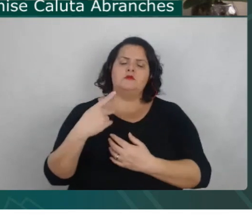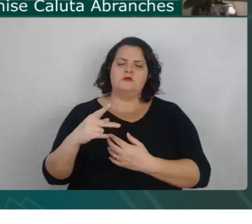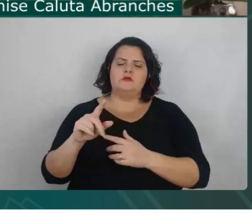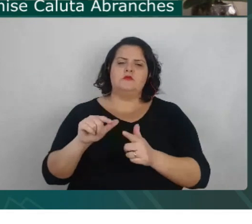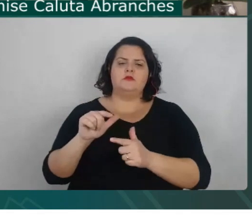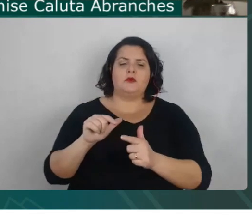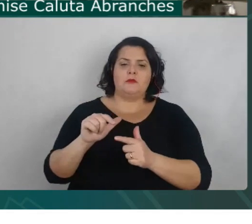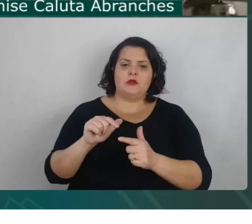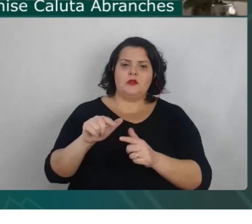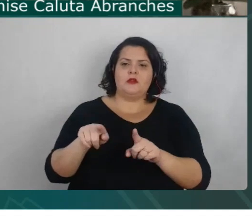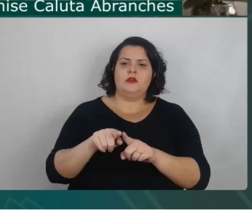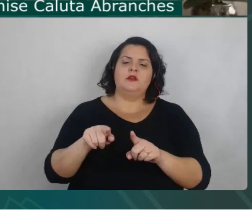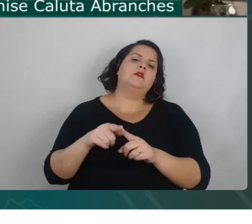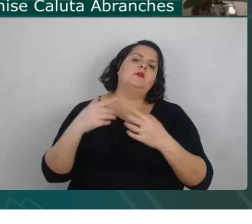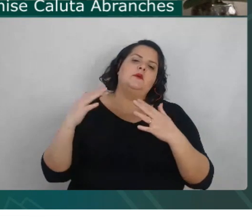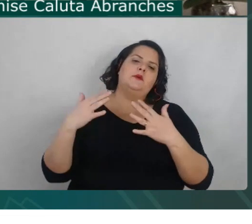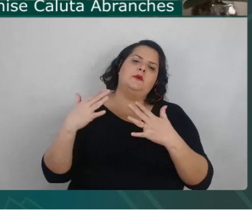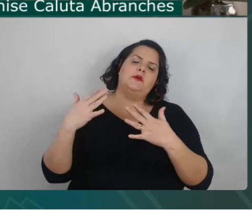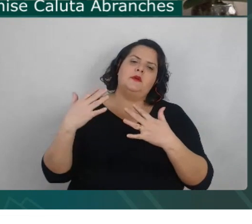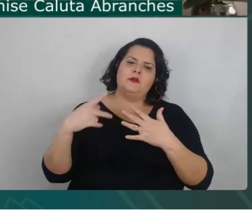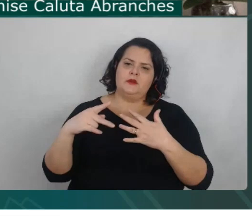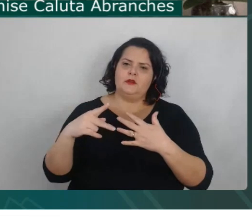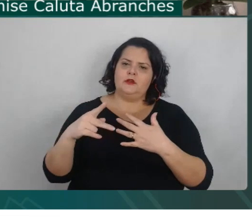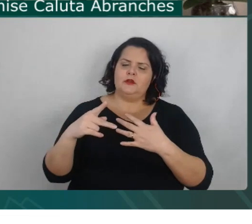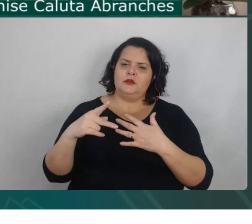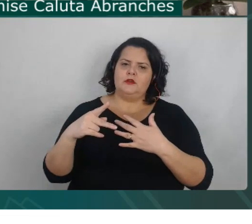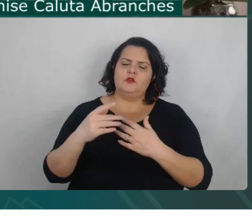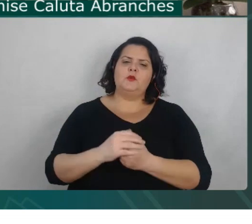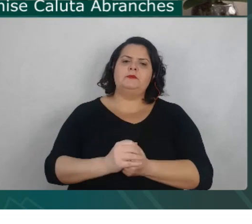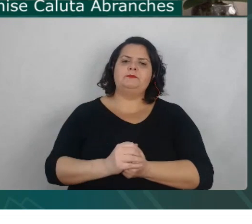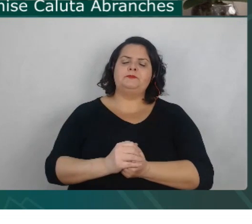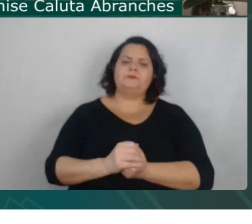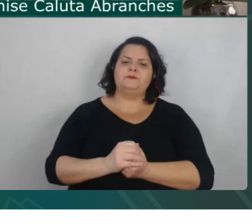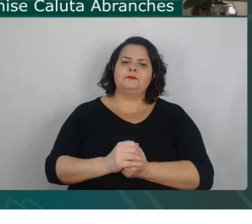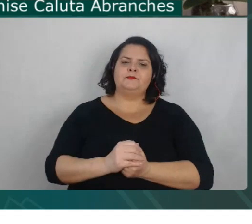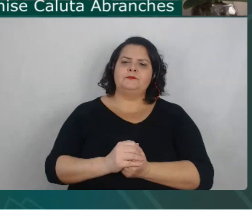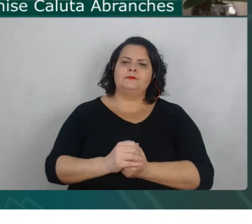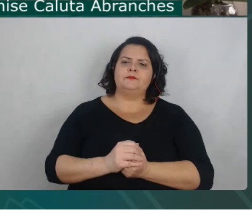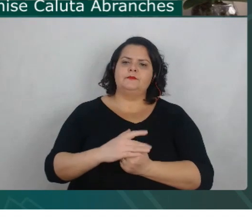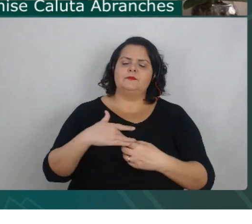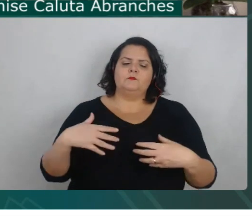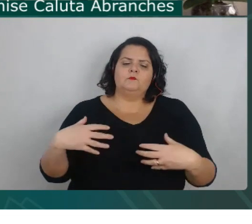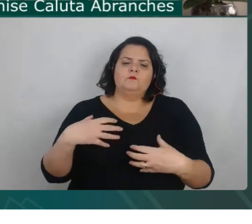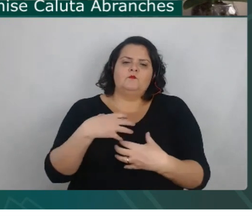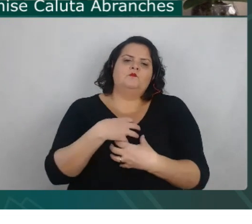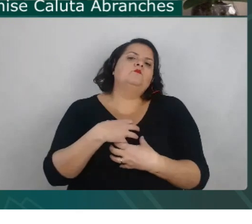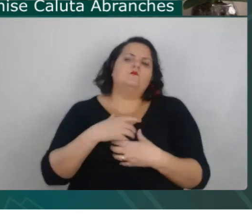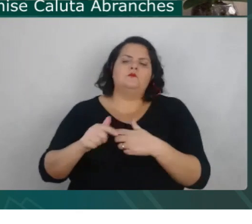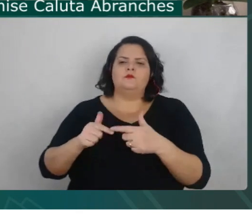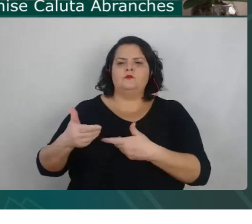dos elogios em relação à sua capacidade de trabalhar de maneira